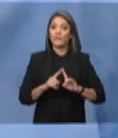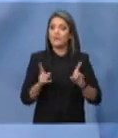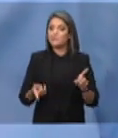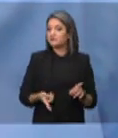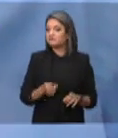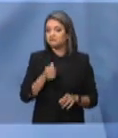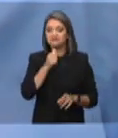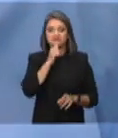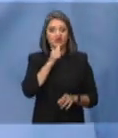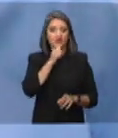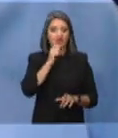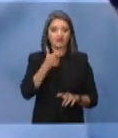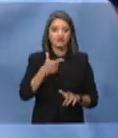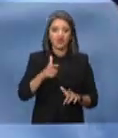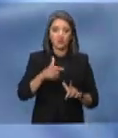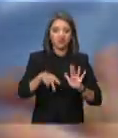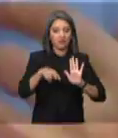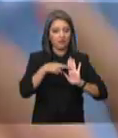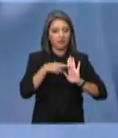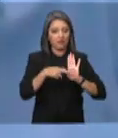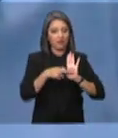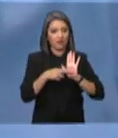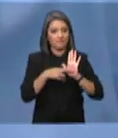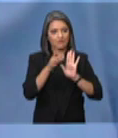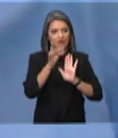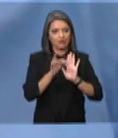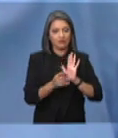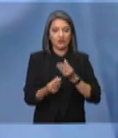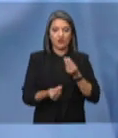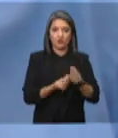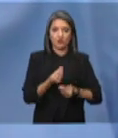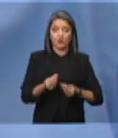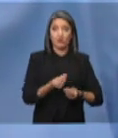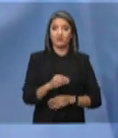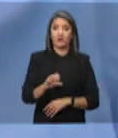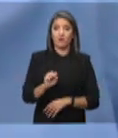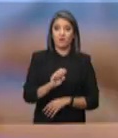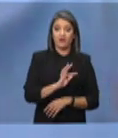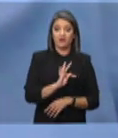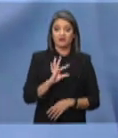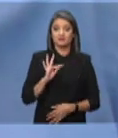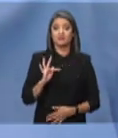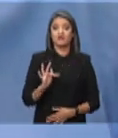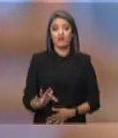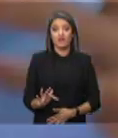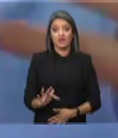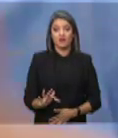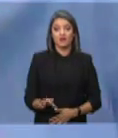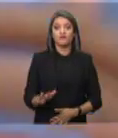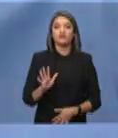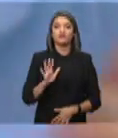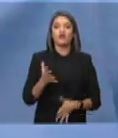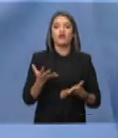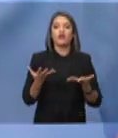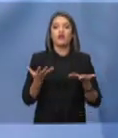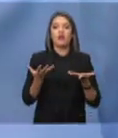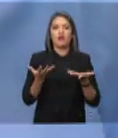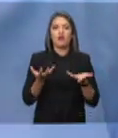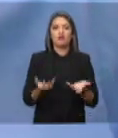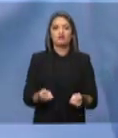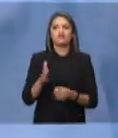não regulamentado justamente o Supremo Tribunal Federal acatou por